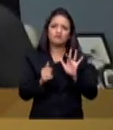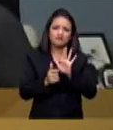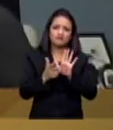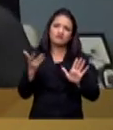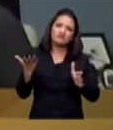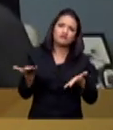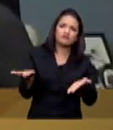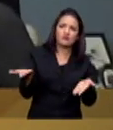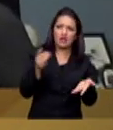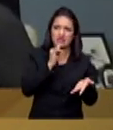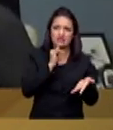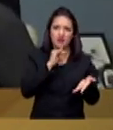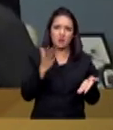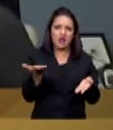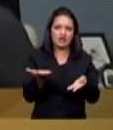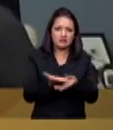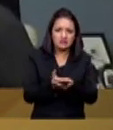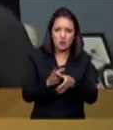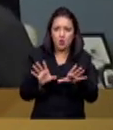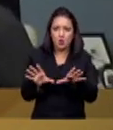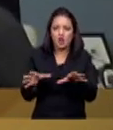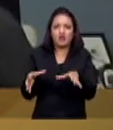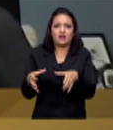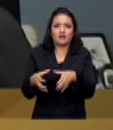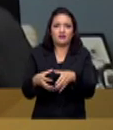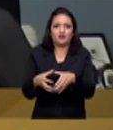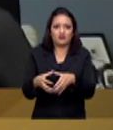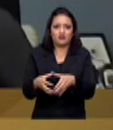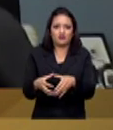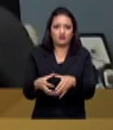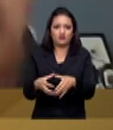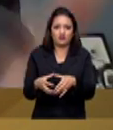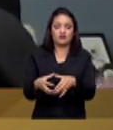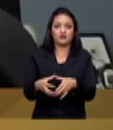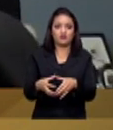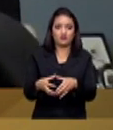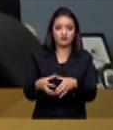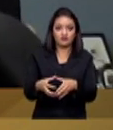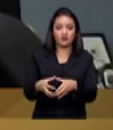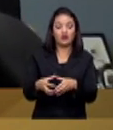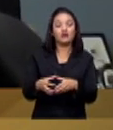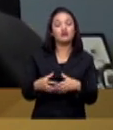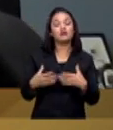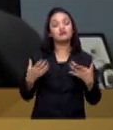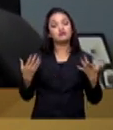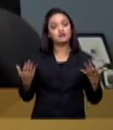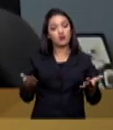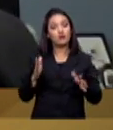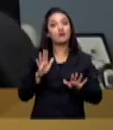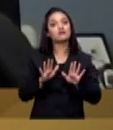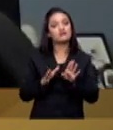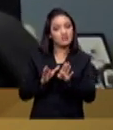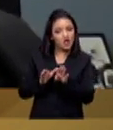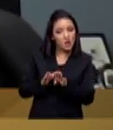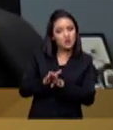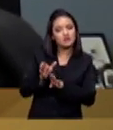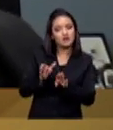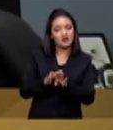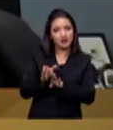de caráter coletivo, que seria inclusive recomendável que se